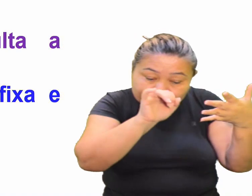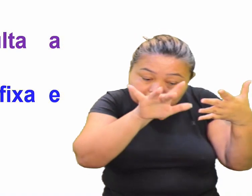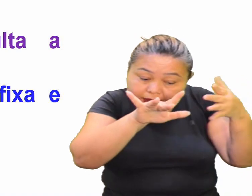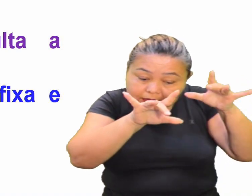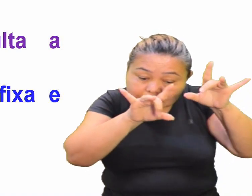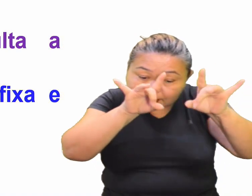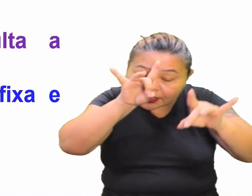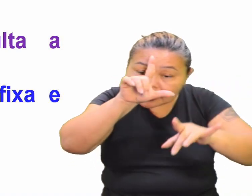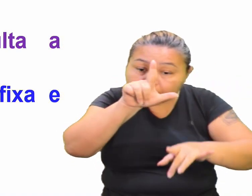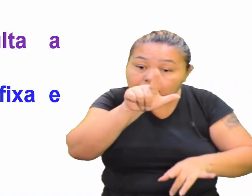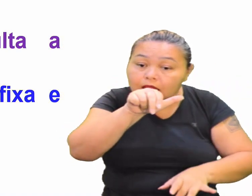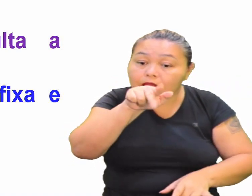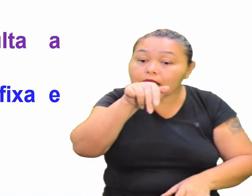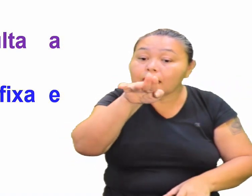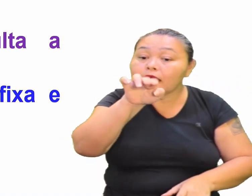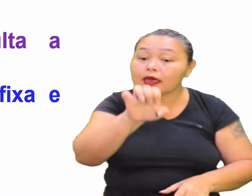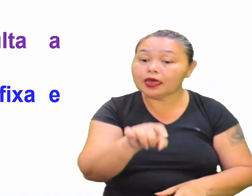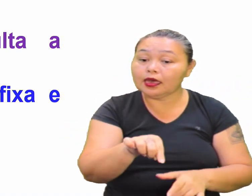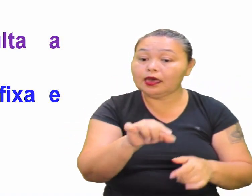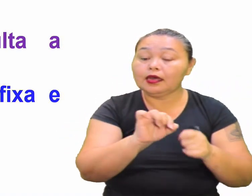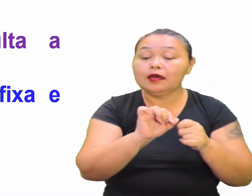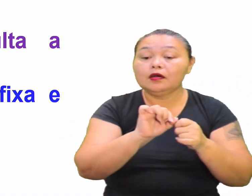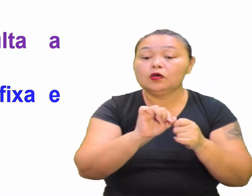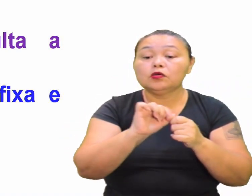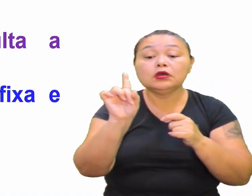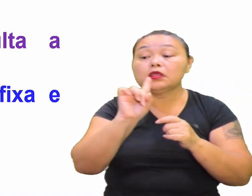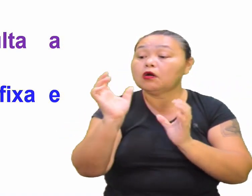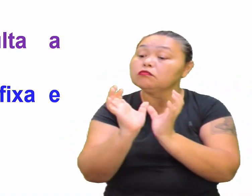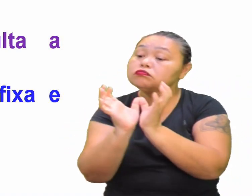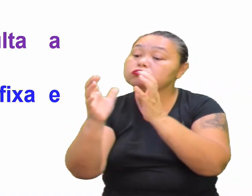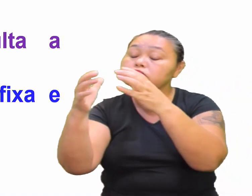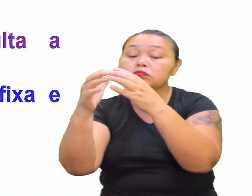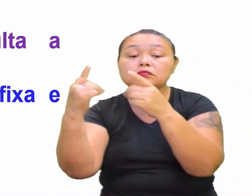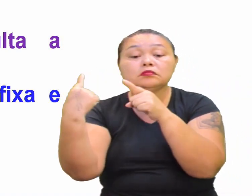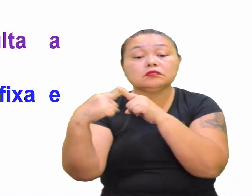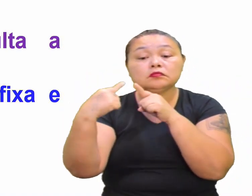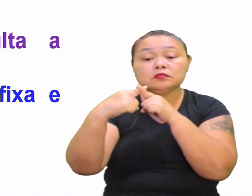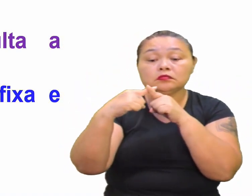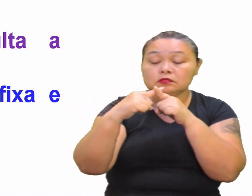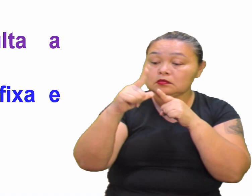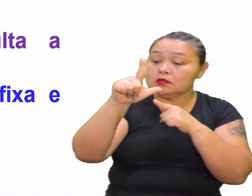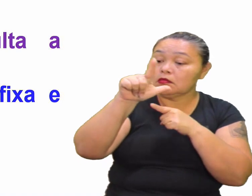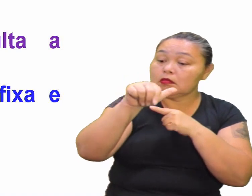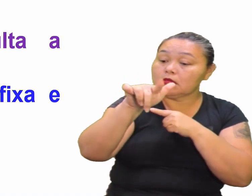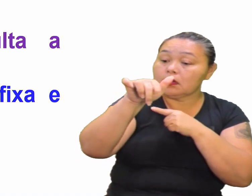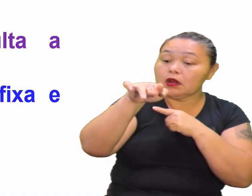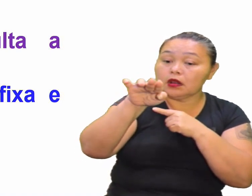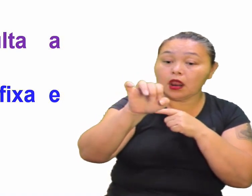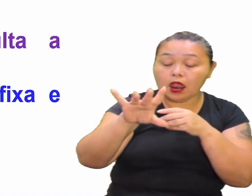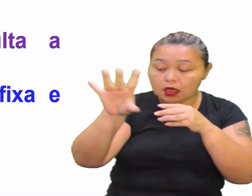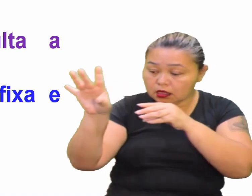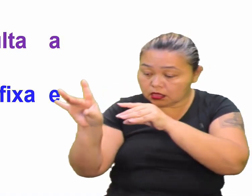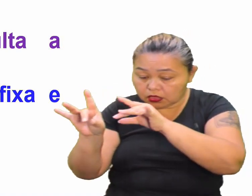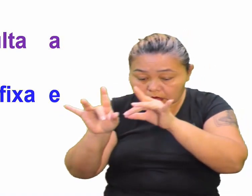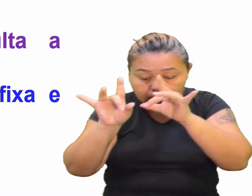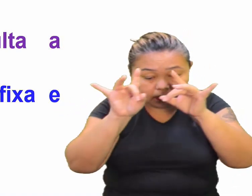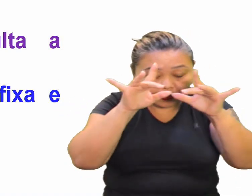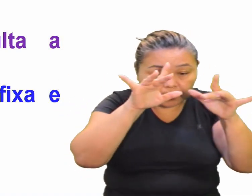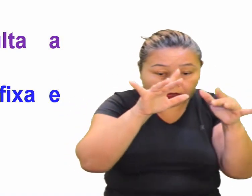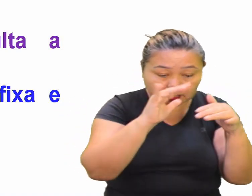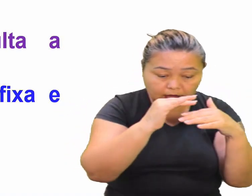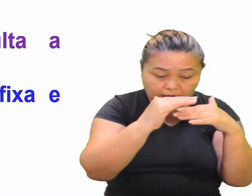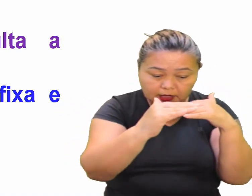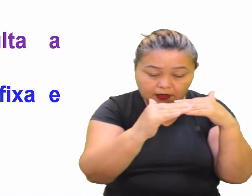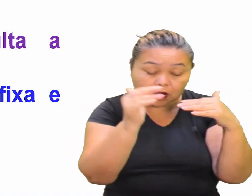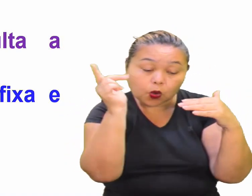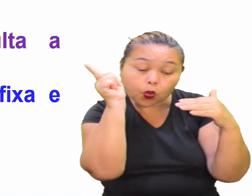que os líquens, professor, e não um arbusto? Porque os líquens, eles têm,